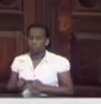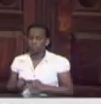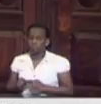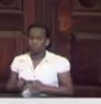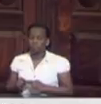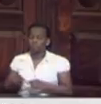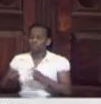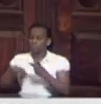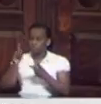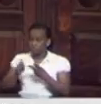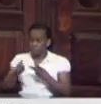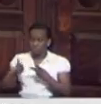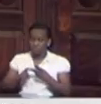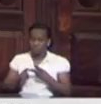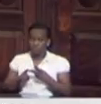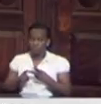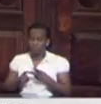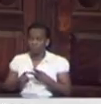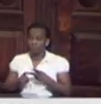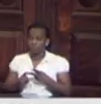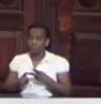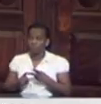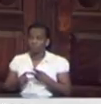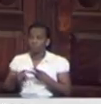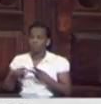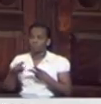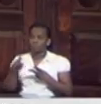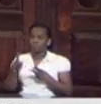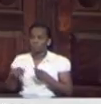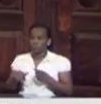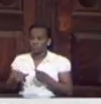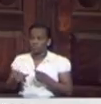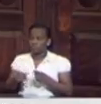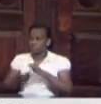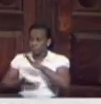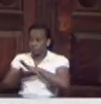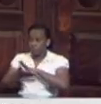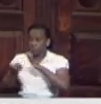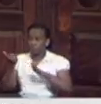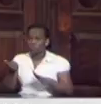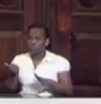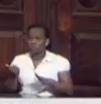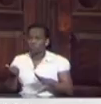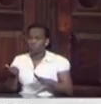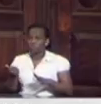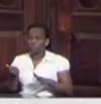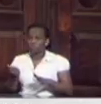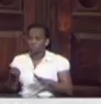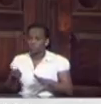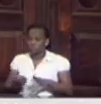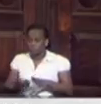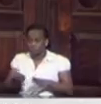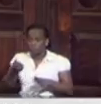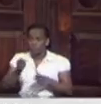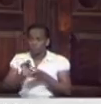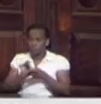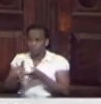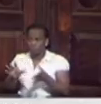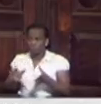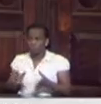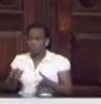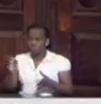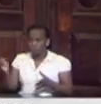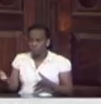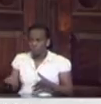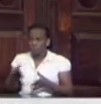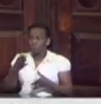A segunda, que é a suspensão da concessão de novos